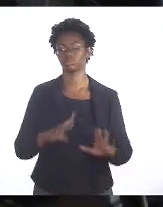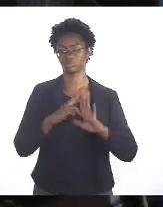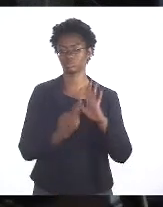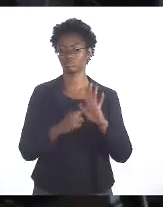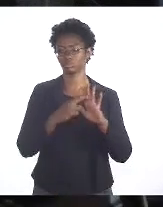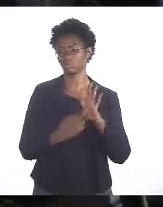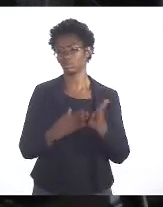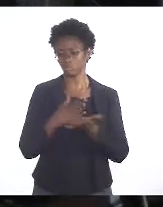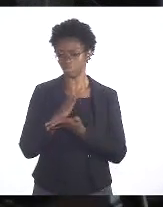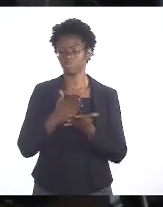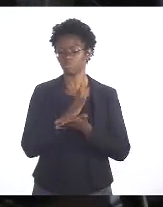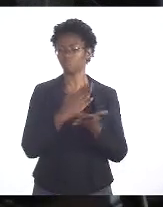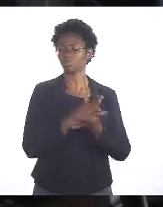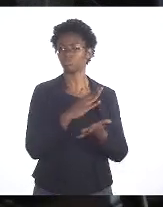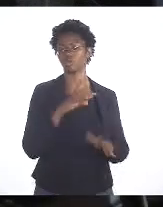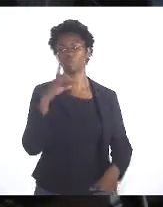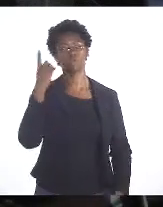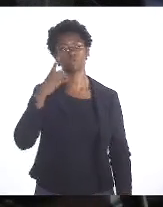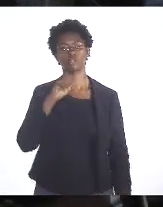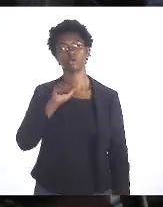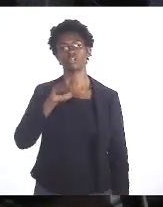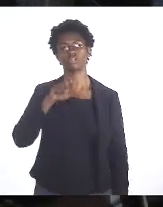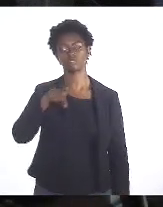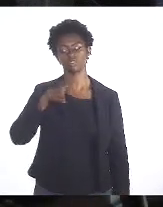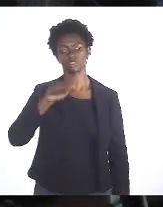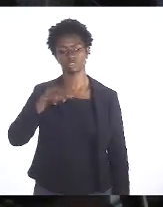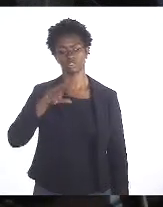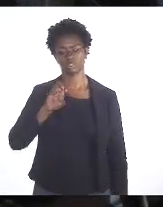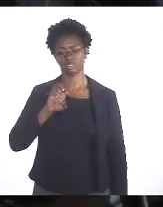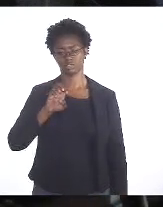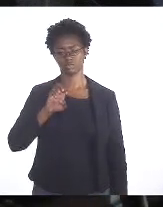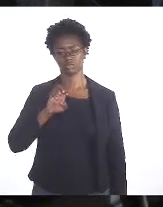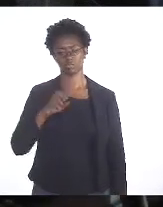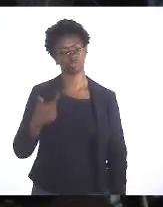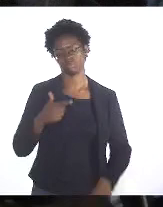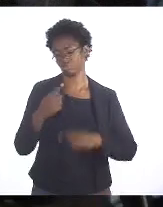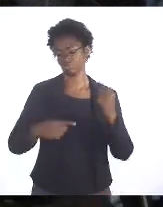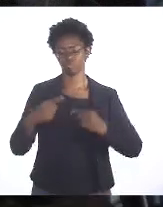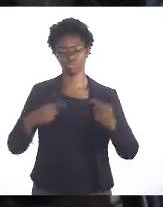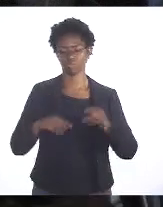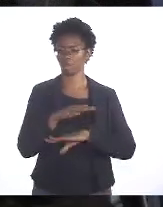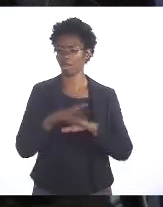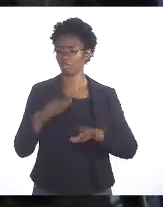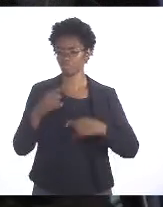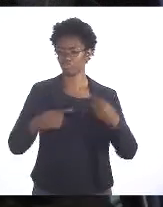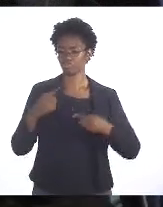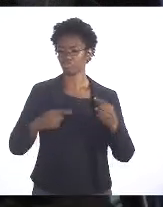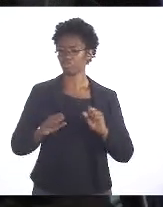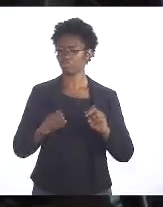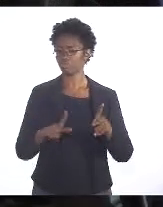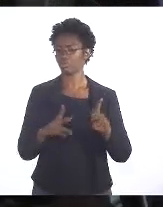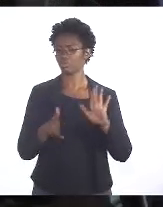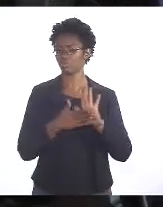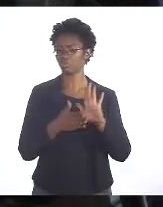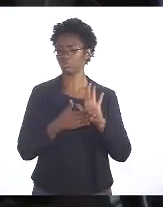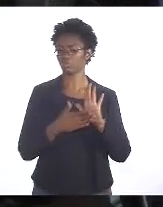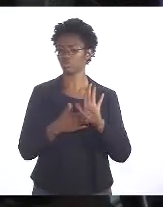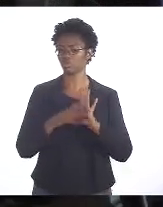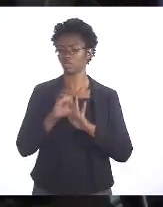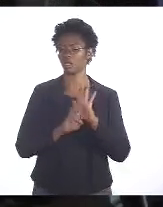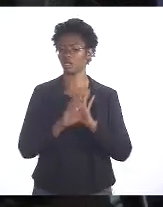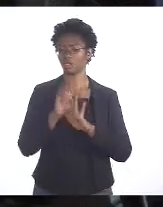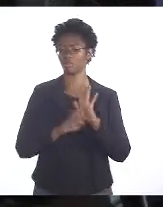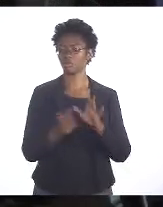Externas, favorável, relator deputado Alexandre Freitas. Em discussão, não havendo que queira discutir, encerrada a discussão, a presente proposta recebeu uma emenda e